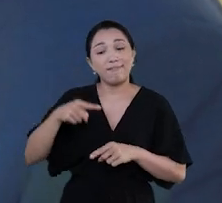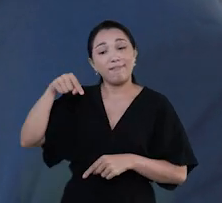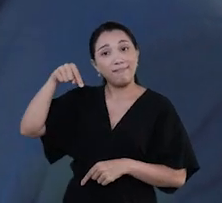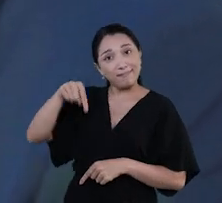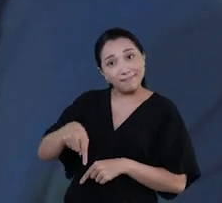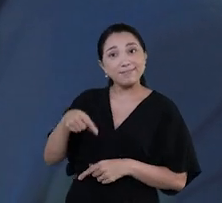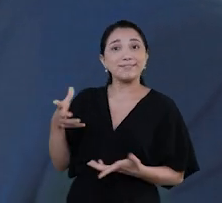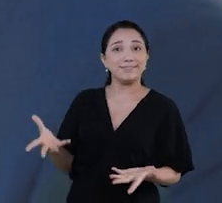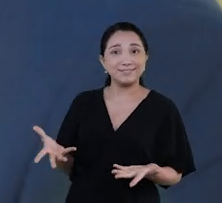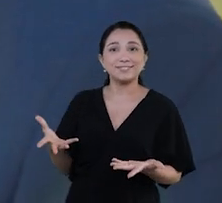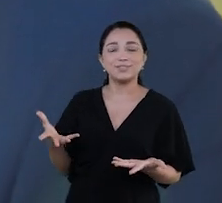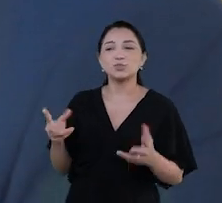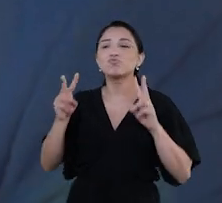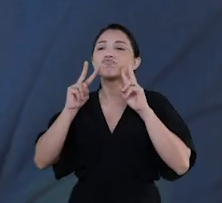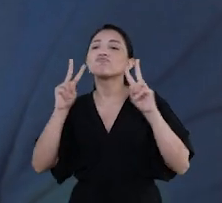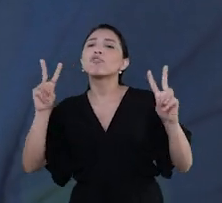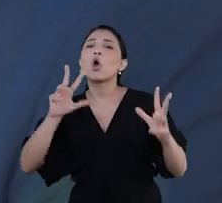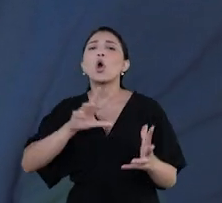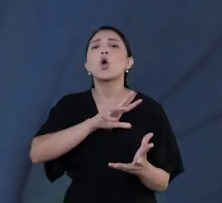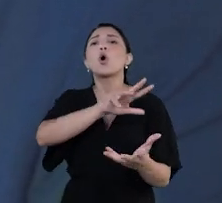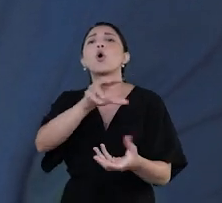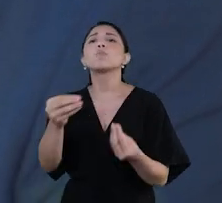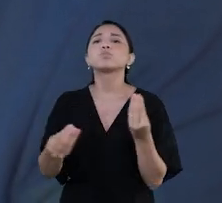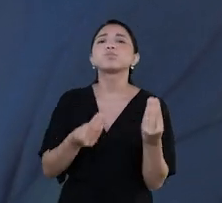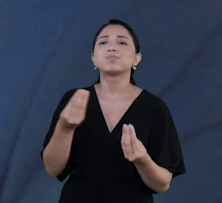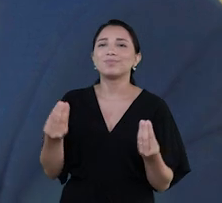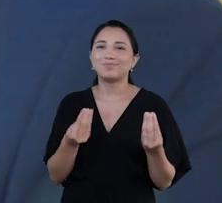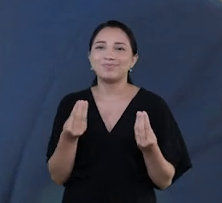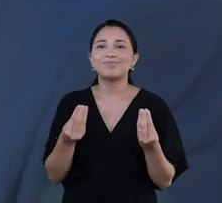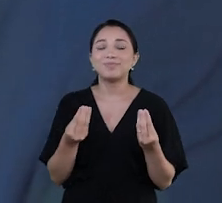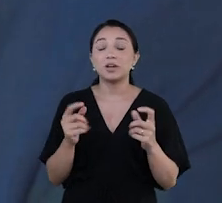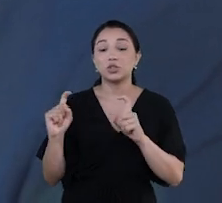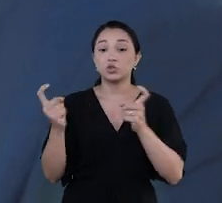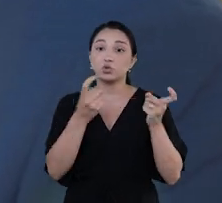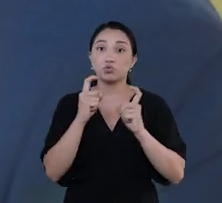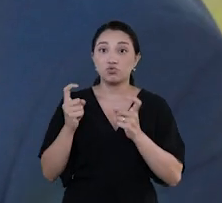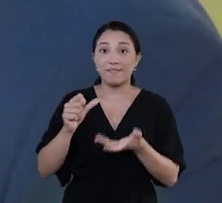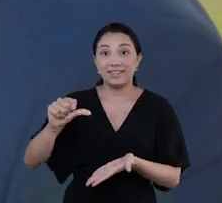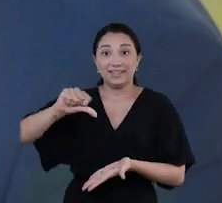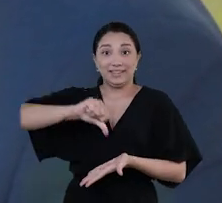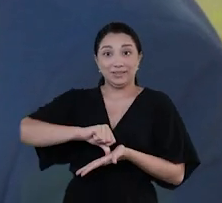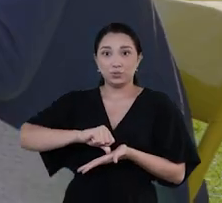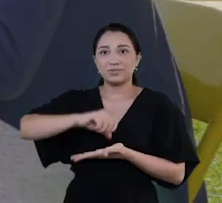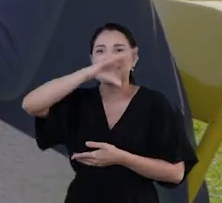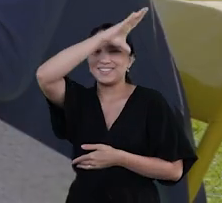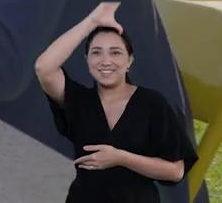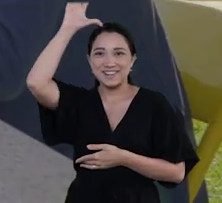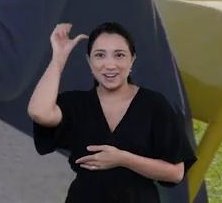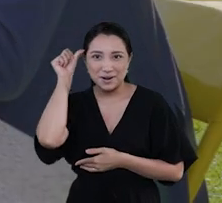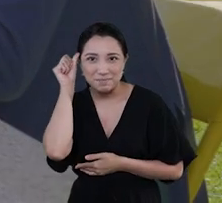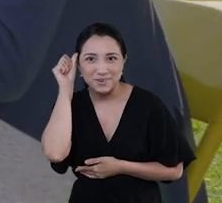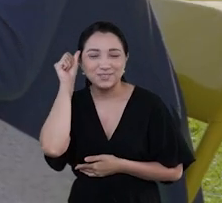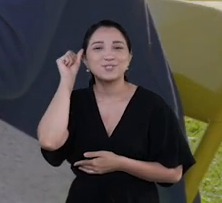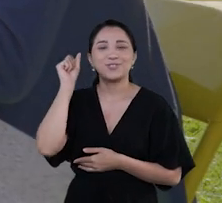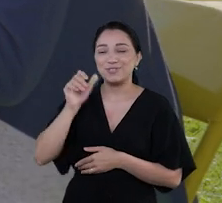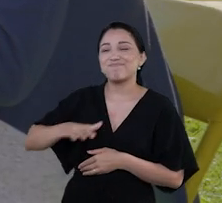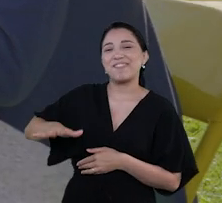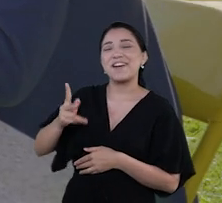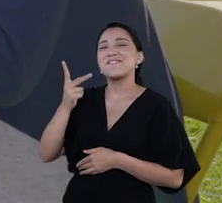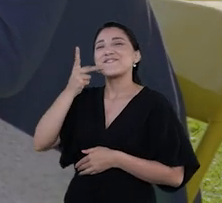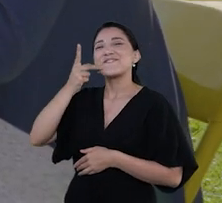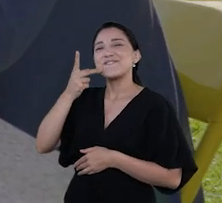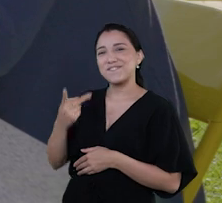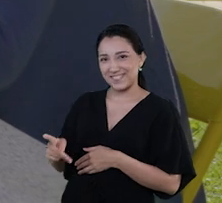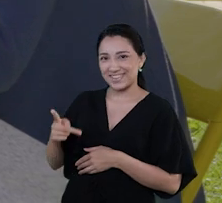o mundo e claro evidentemente vai essa discussão vai ser no centro da Amazônia e nada melhor do que a rede Federal para contribuir com isso então